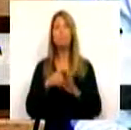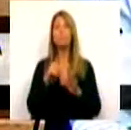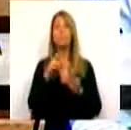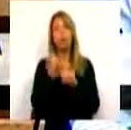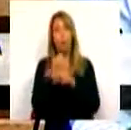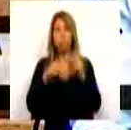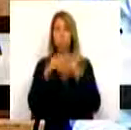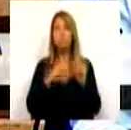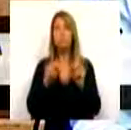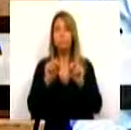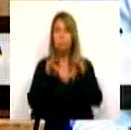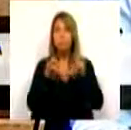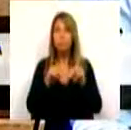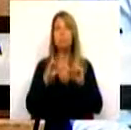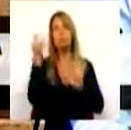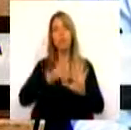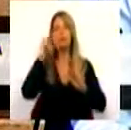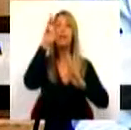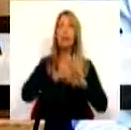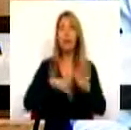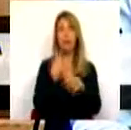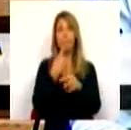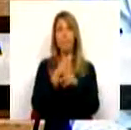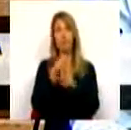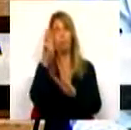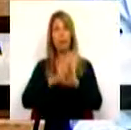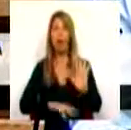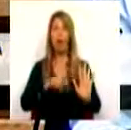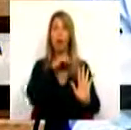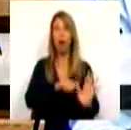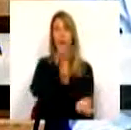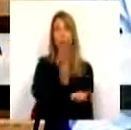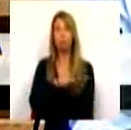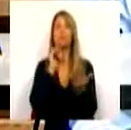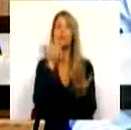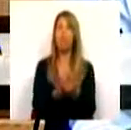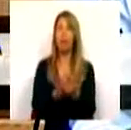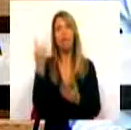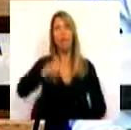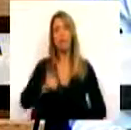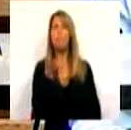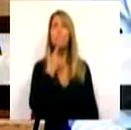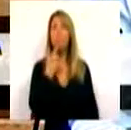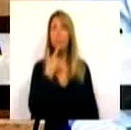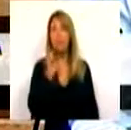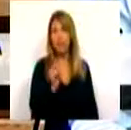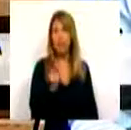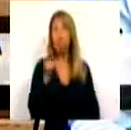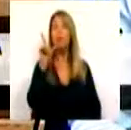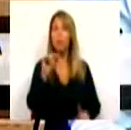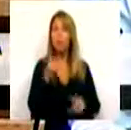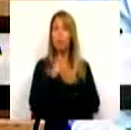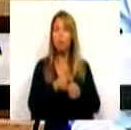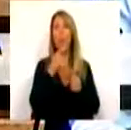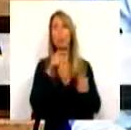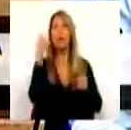próprias regras e regulamentos administrativos de licenciamento devem perceber isso mesmo e as suas exigências.